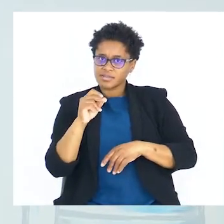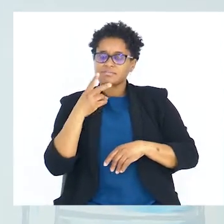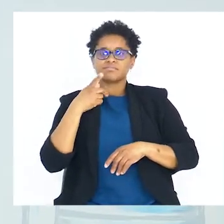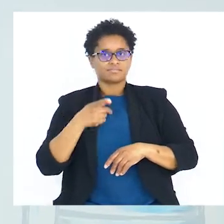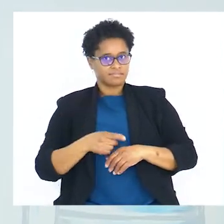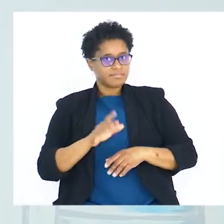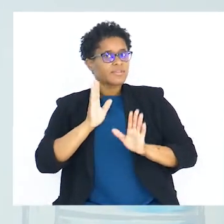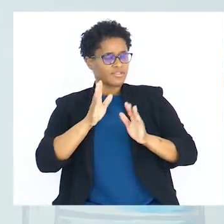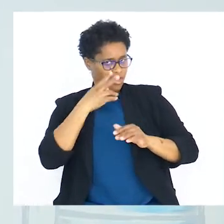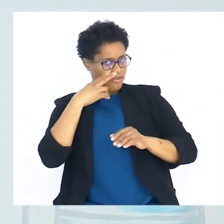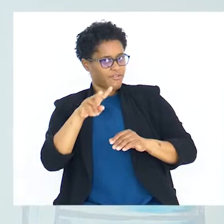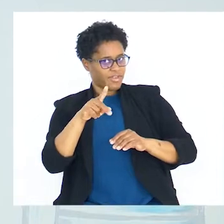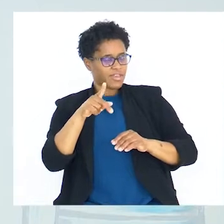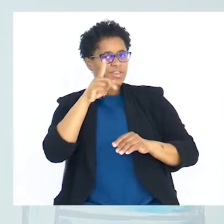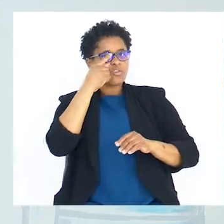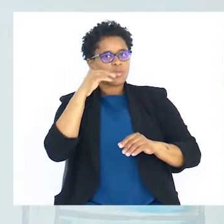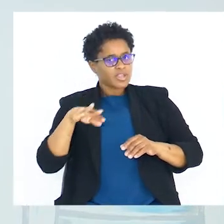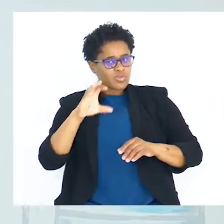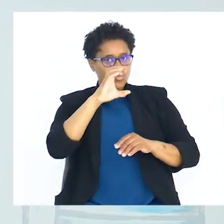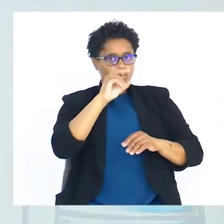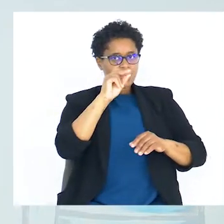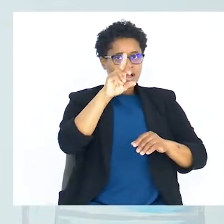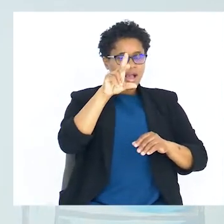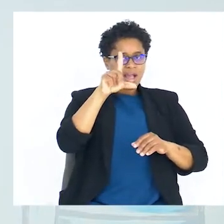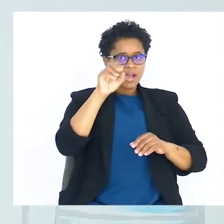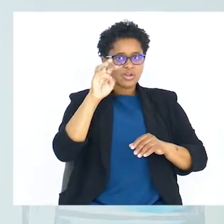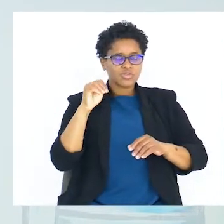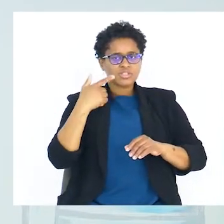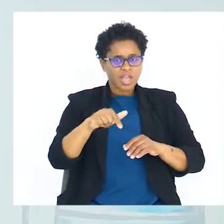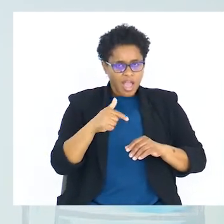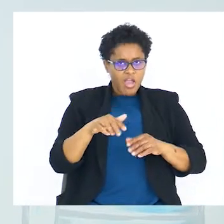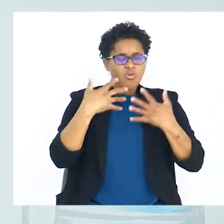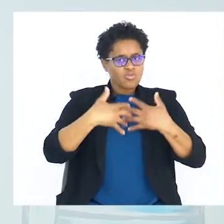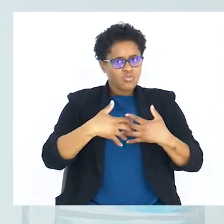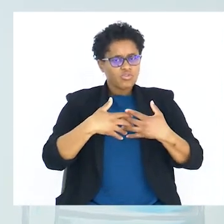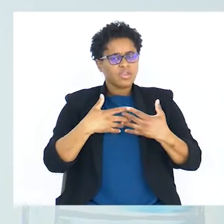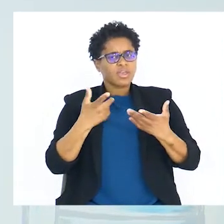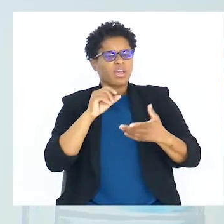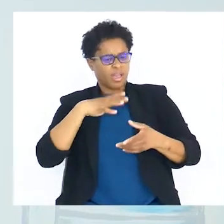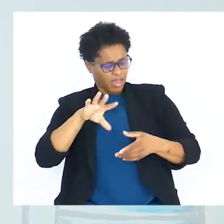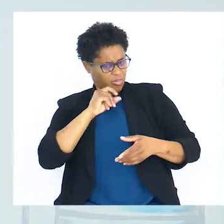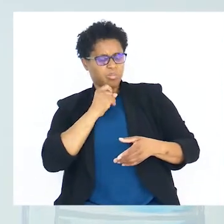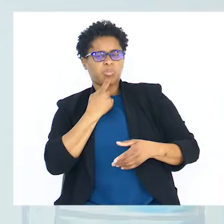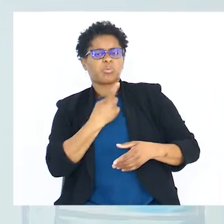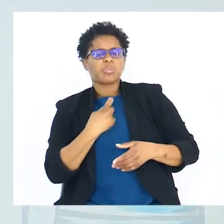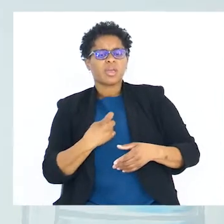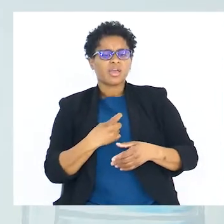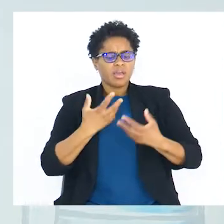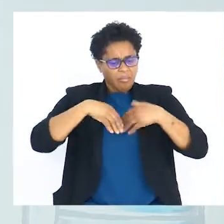Já vi que o Carlos está com dúvidas, não é, Carlos? O Carlos quer perguntar, mas professora, o que